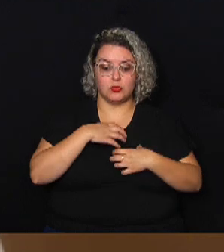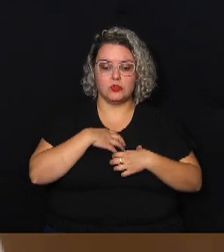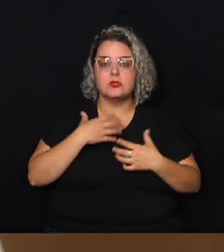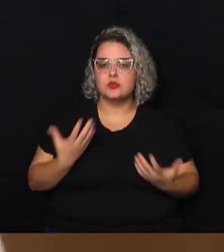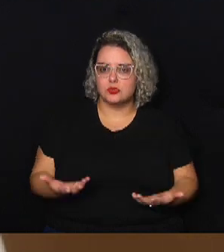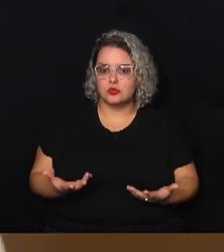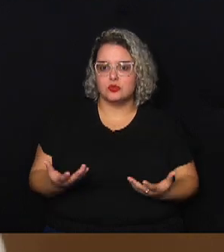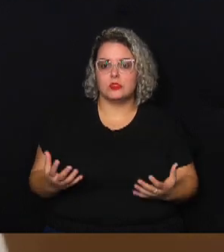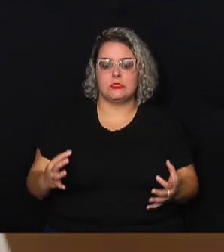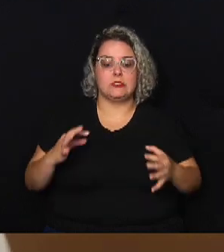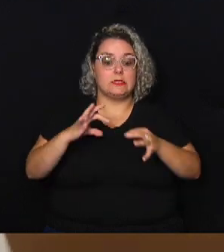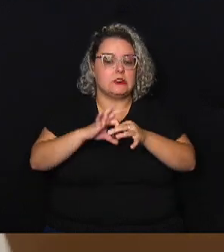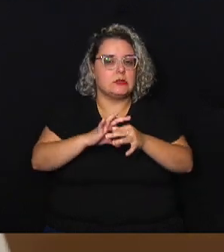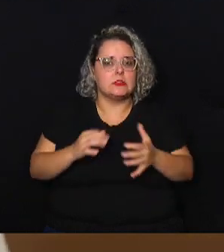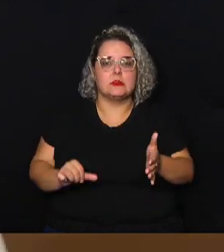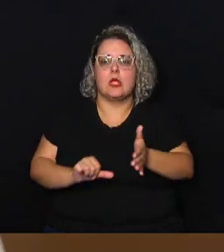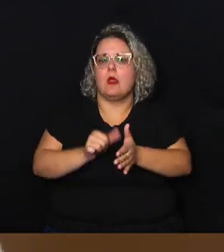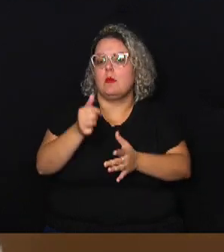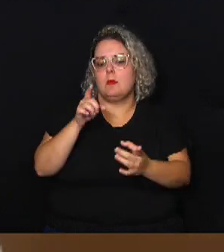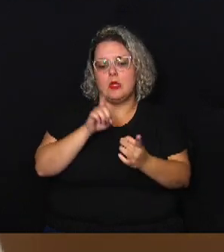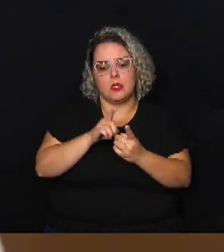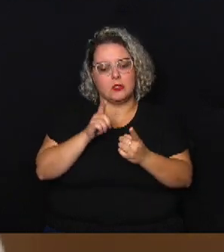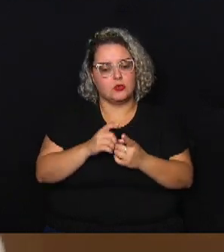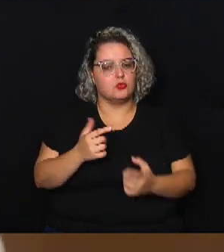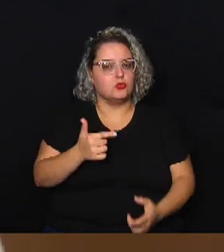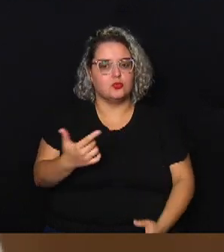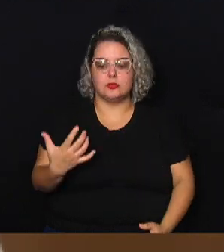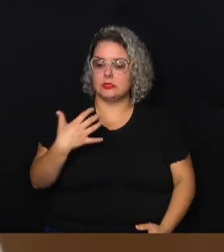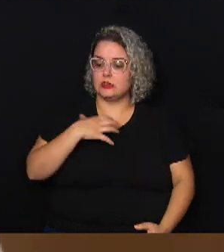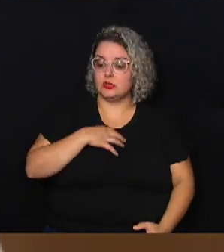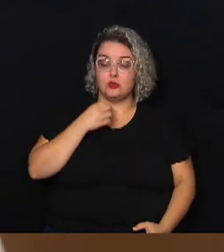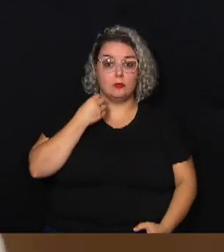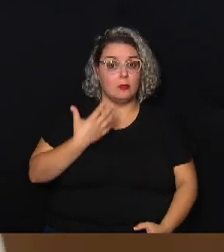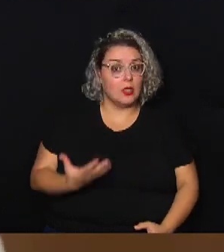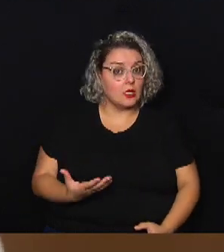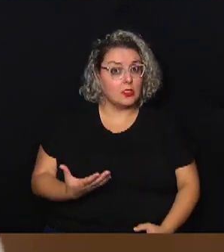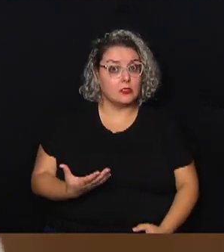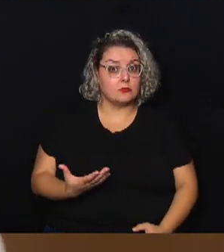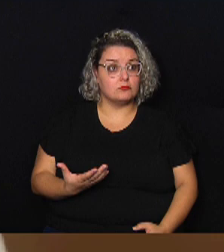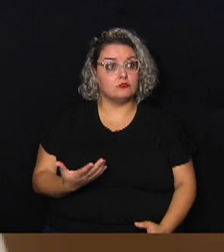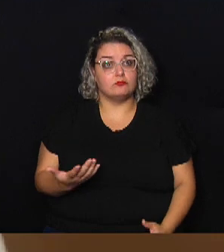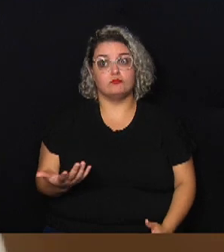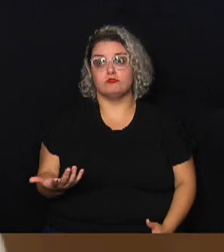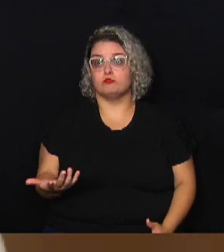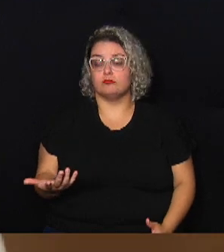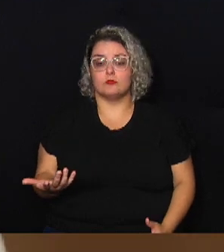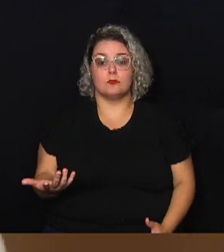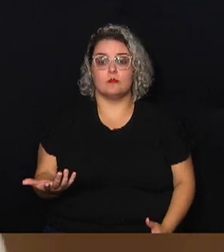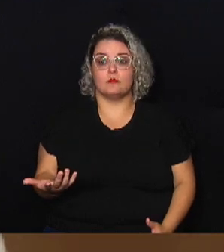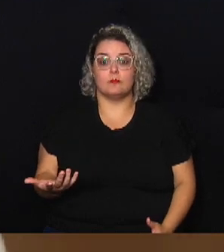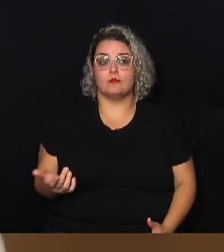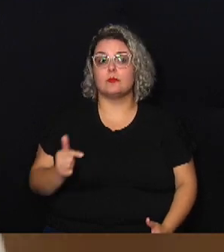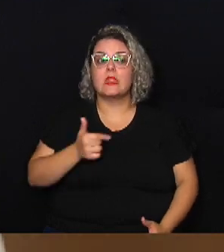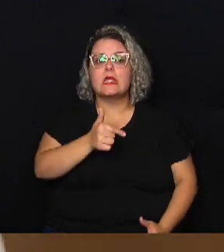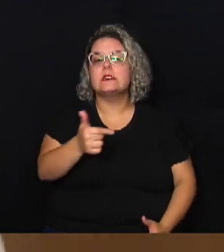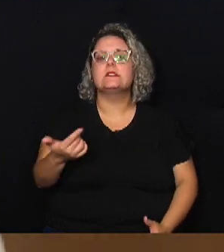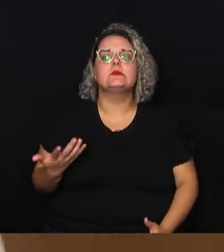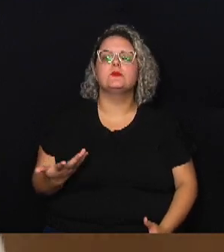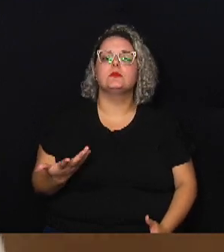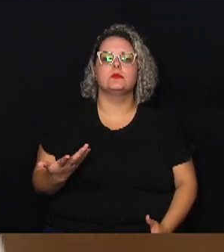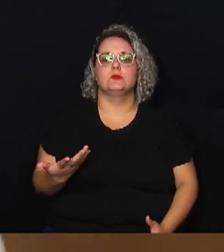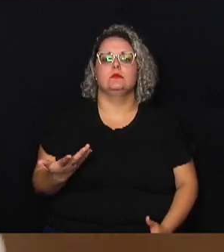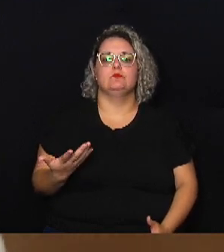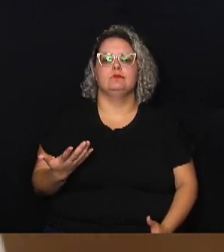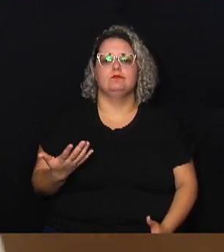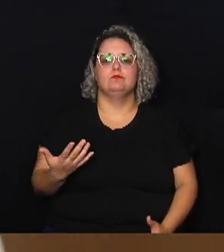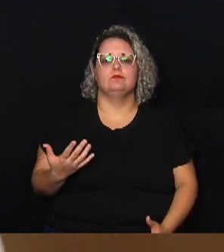esse elo na primeira consulta, se não sentir bem, se ver que não tem não